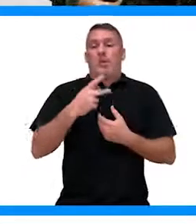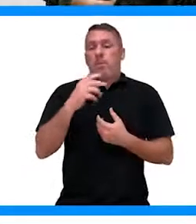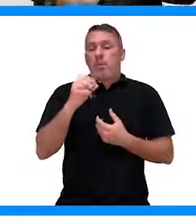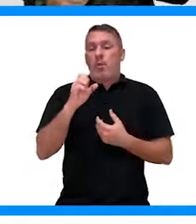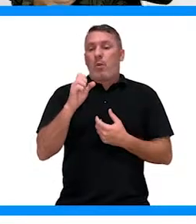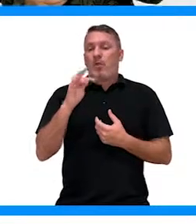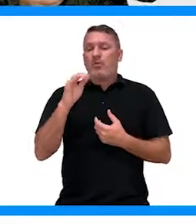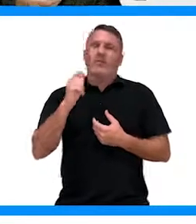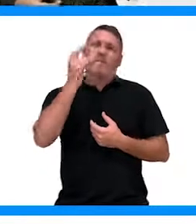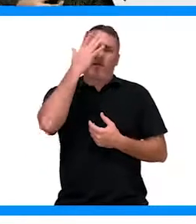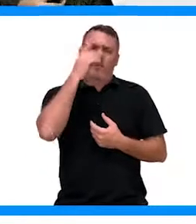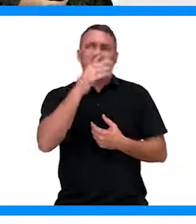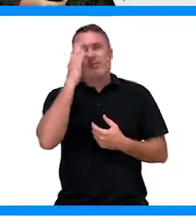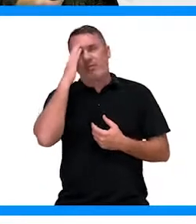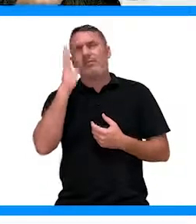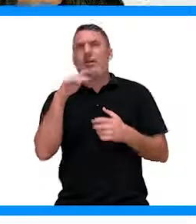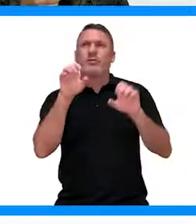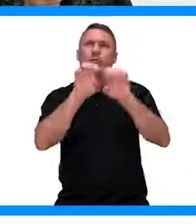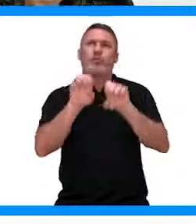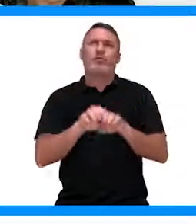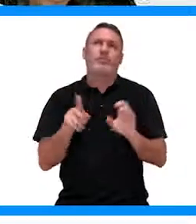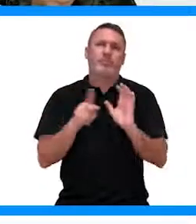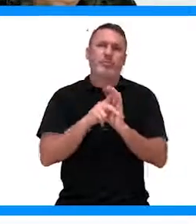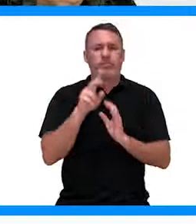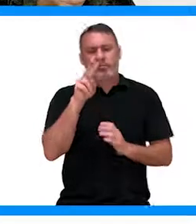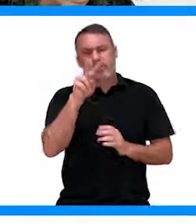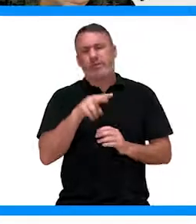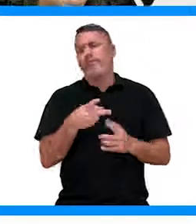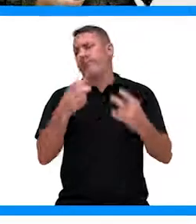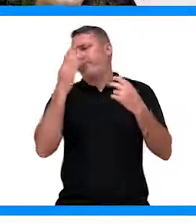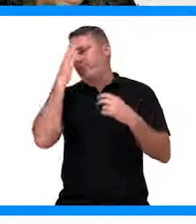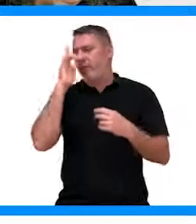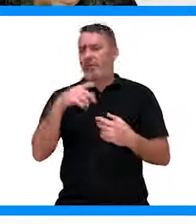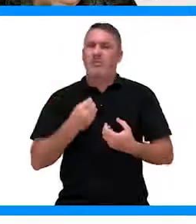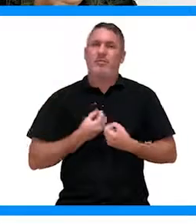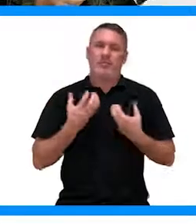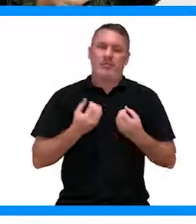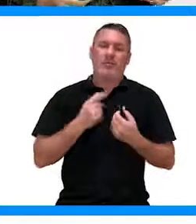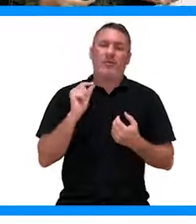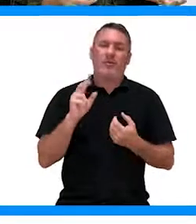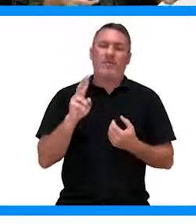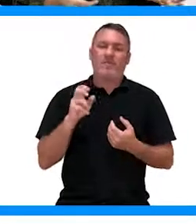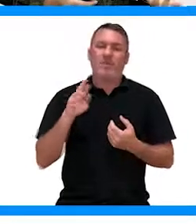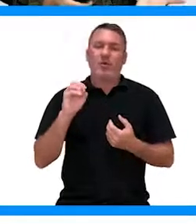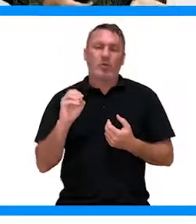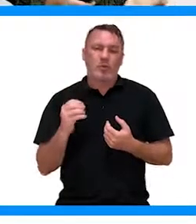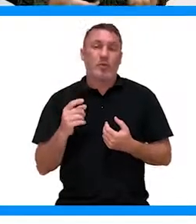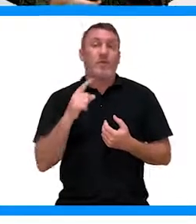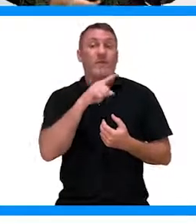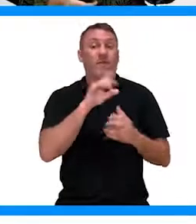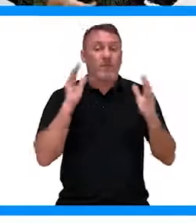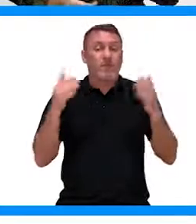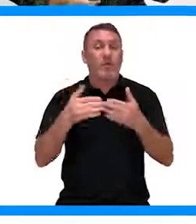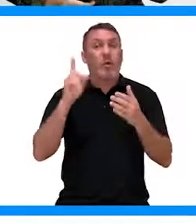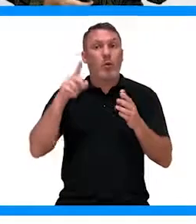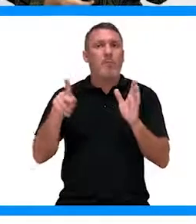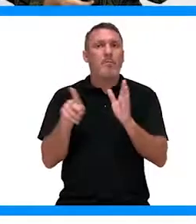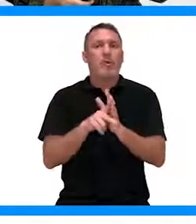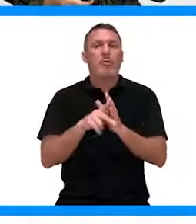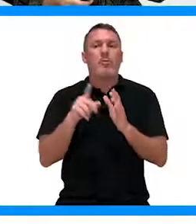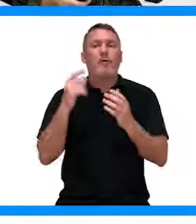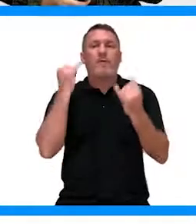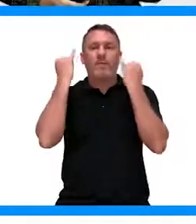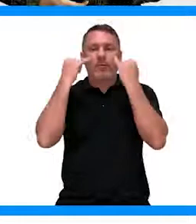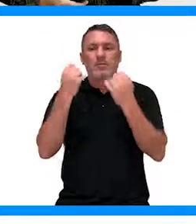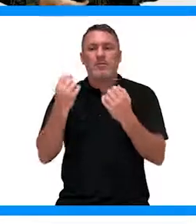poética, que é muito fácil, porque a gente já pensa logo na estrutura, né? A gente está falando de verso, a ênfase está